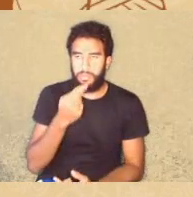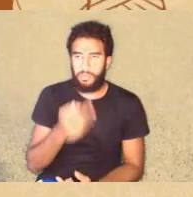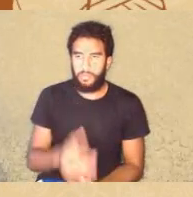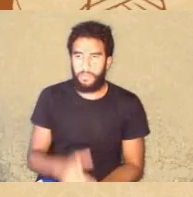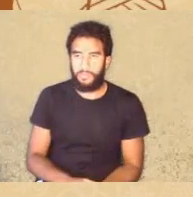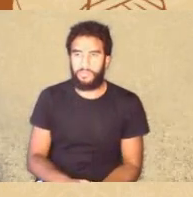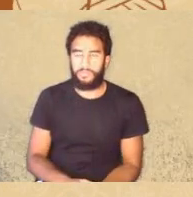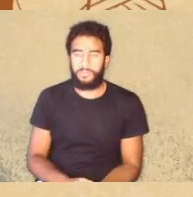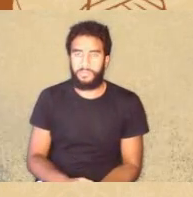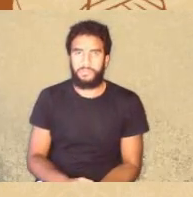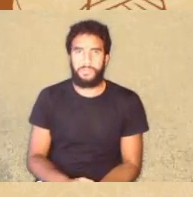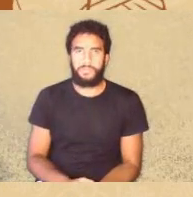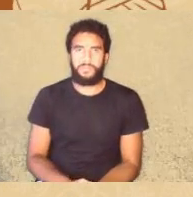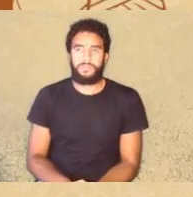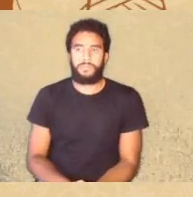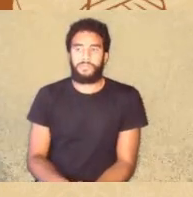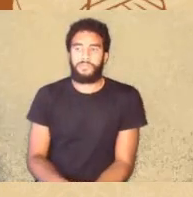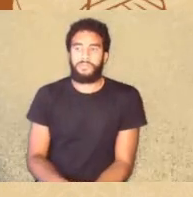Pierre, por favor.